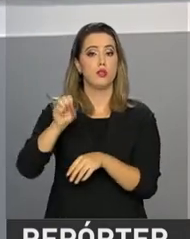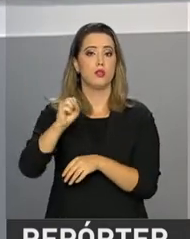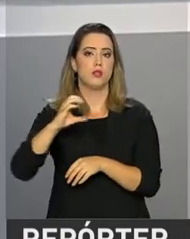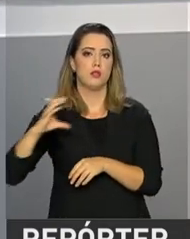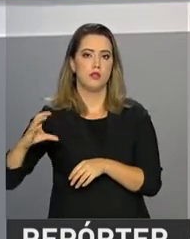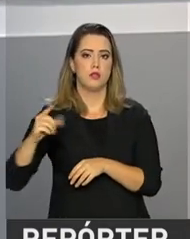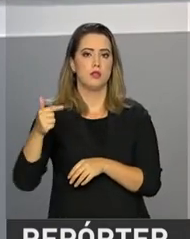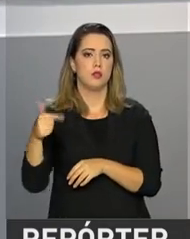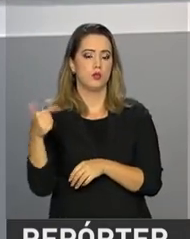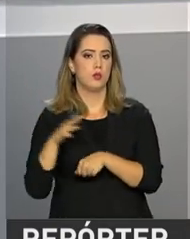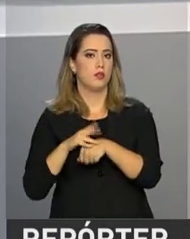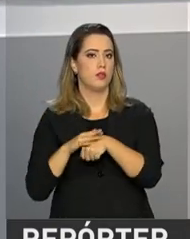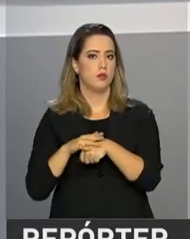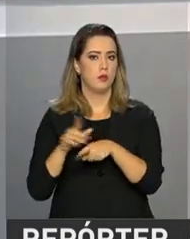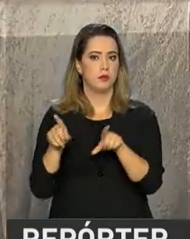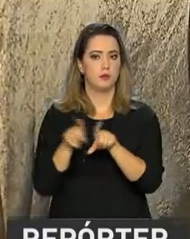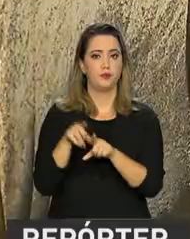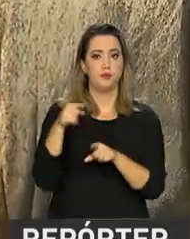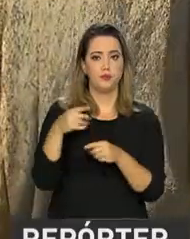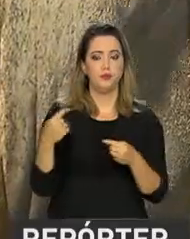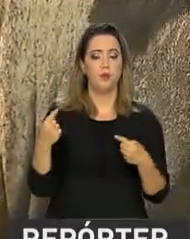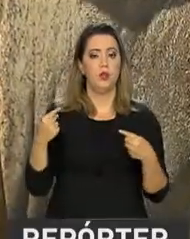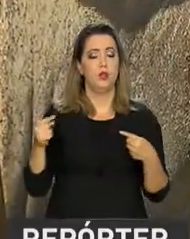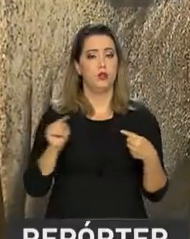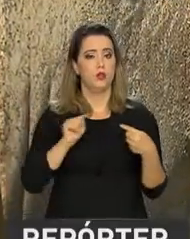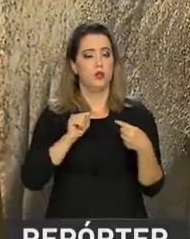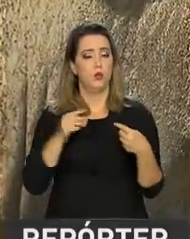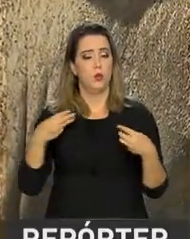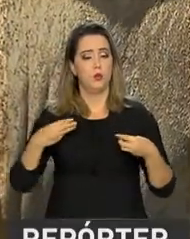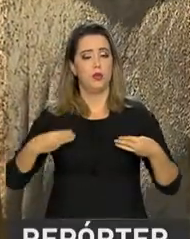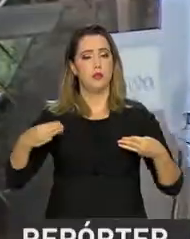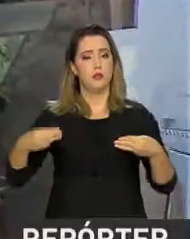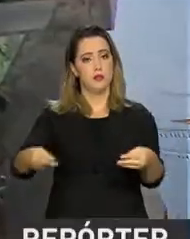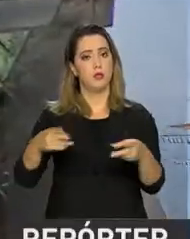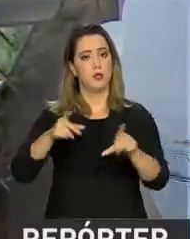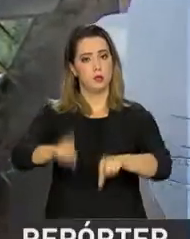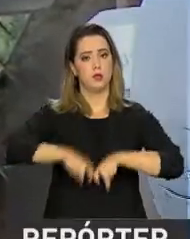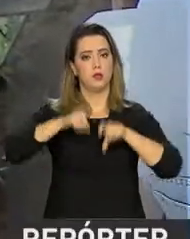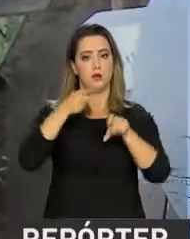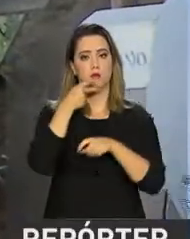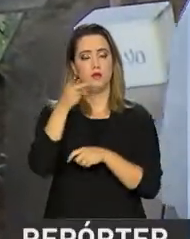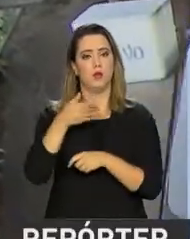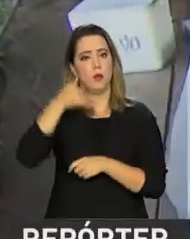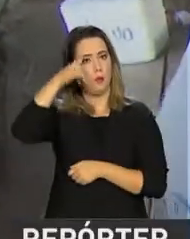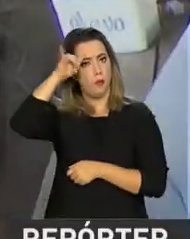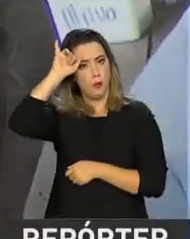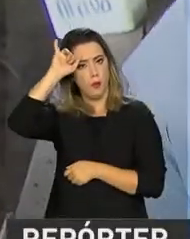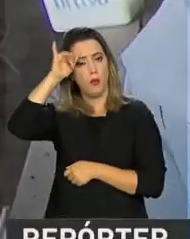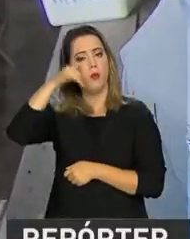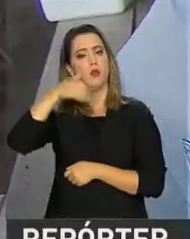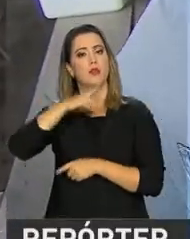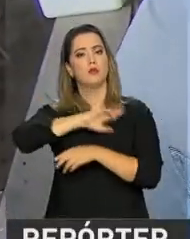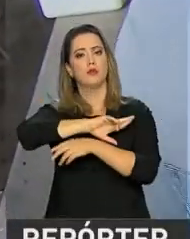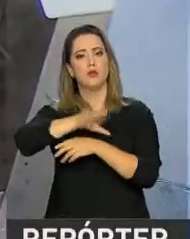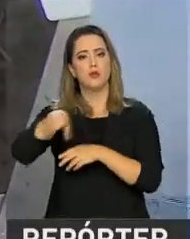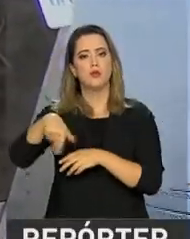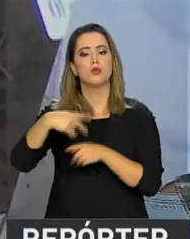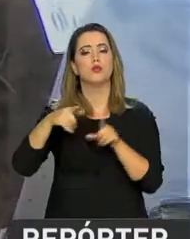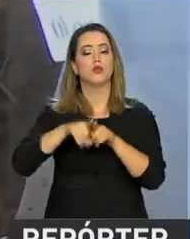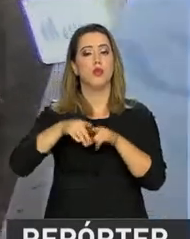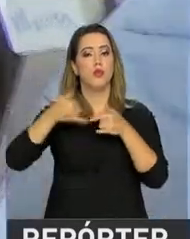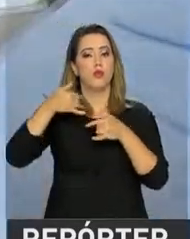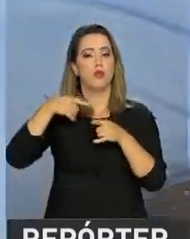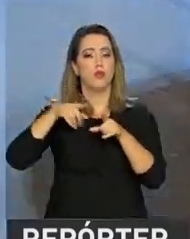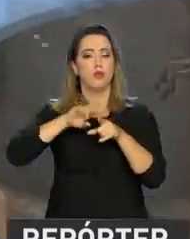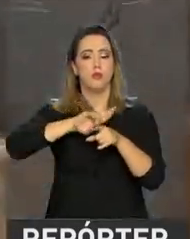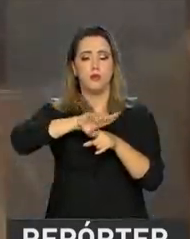livre da doença de acordo com o ministério da agricultura a imunização de bois vacas e búfalos será feita até 30